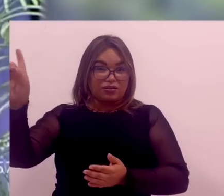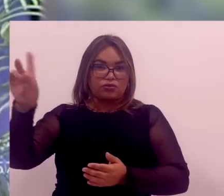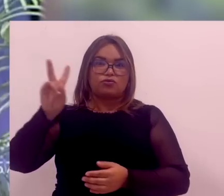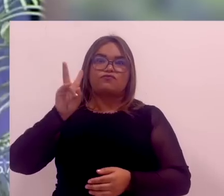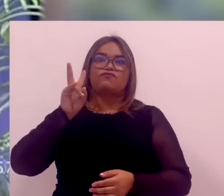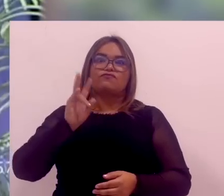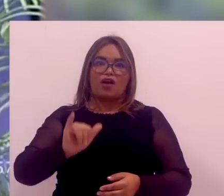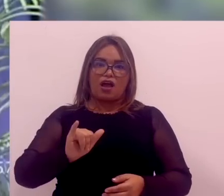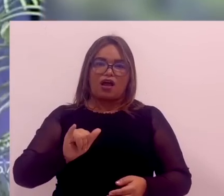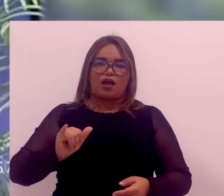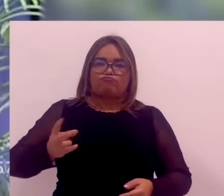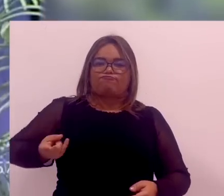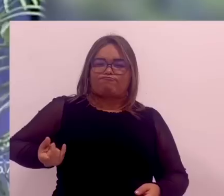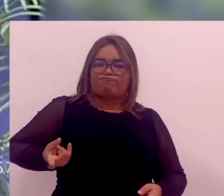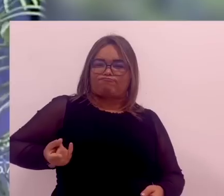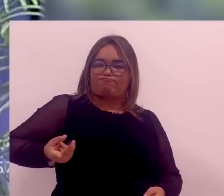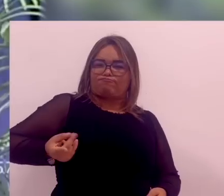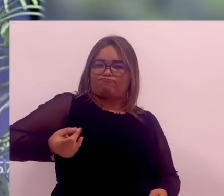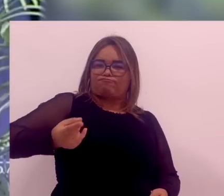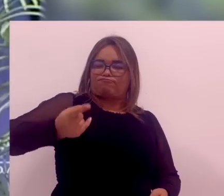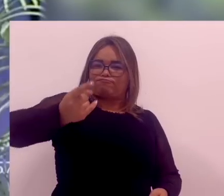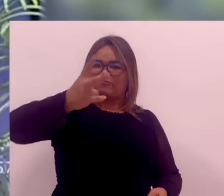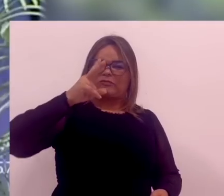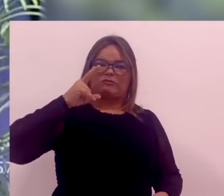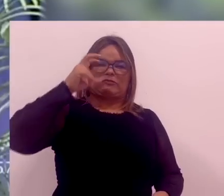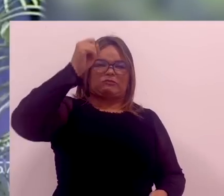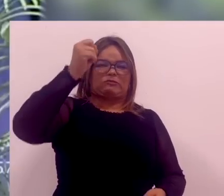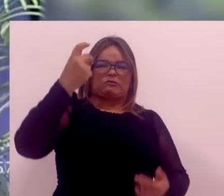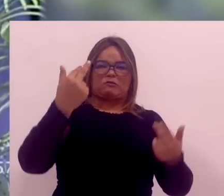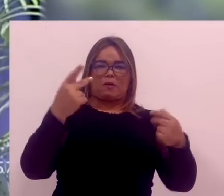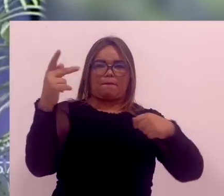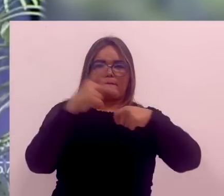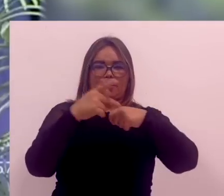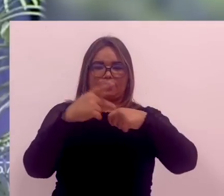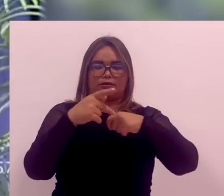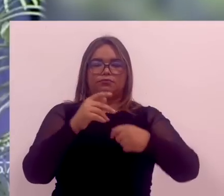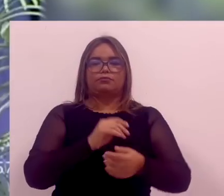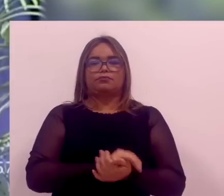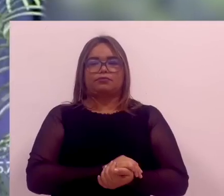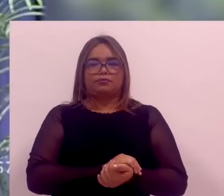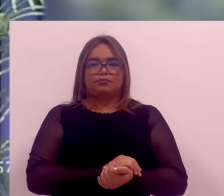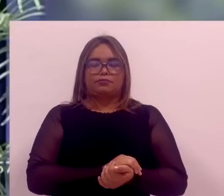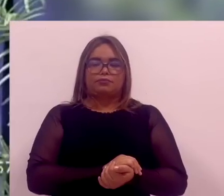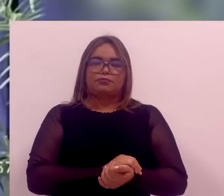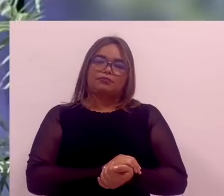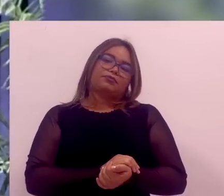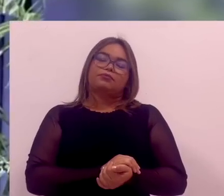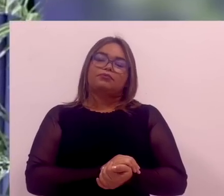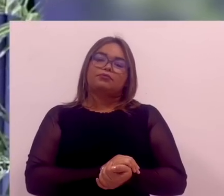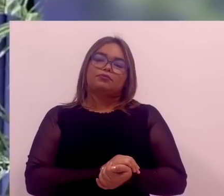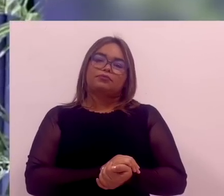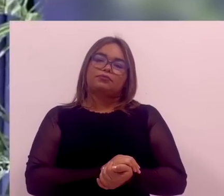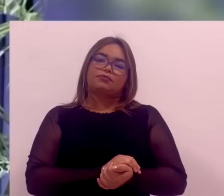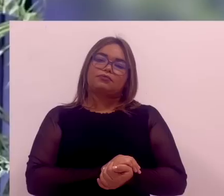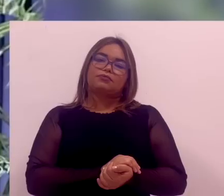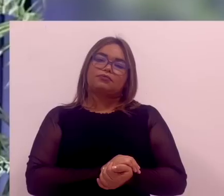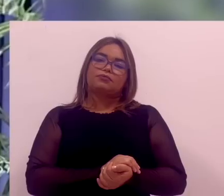A palavra de Deus permanece firme como a rocha. É a última coisa que está no seu caminho.